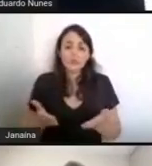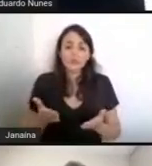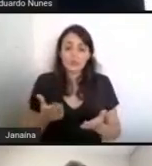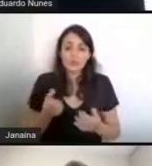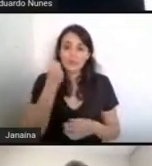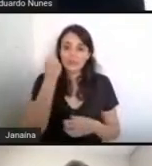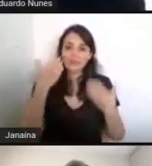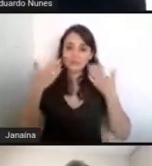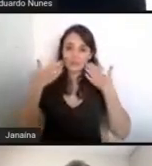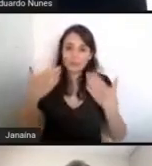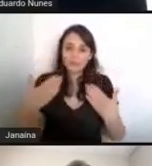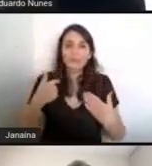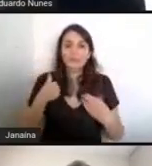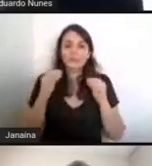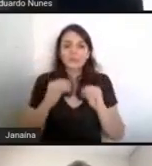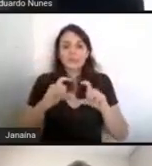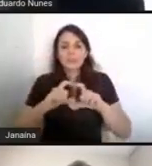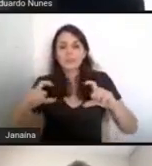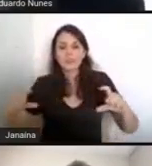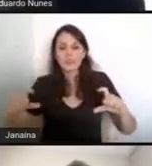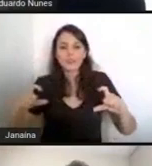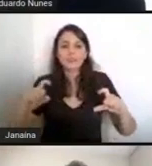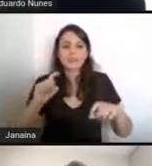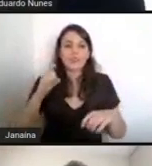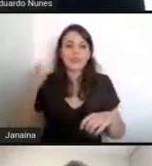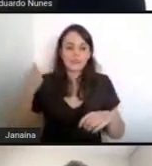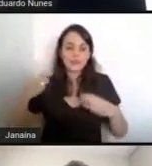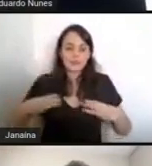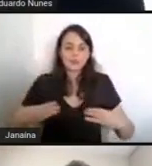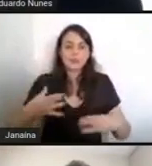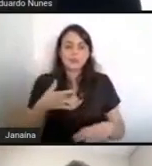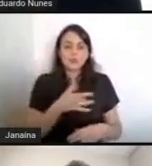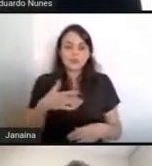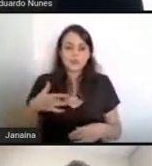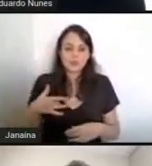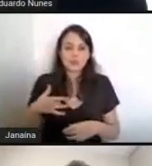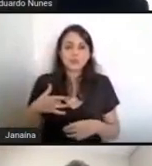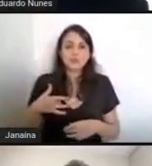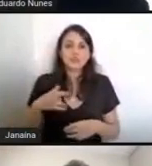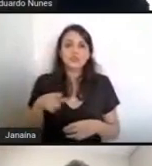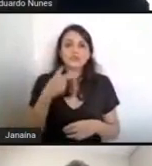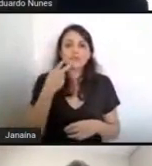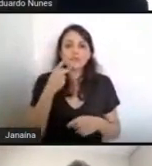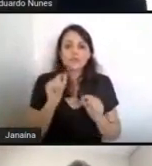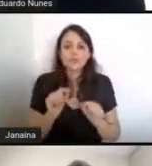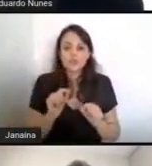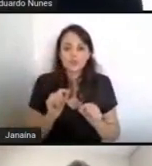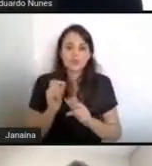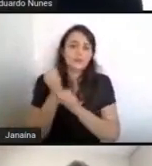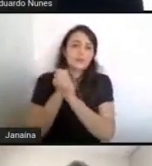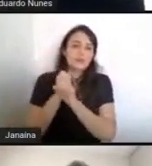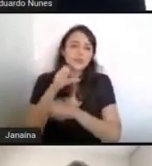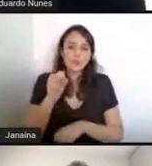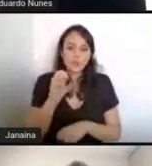Então, eu coloquei aqui uma frase do nosso ex-ministro da Saúde, o Temporão, que ele fala que na década de 80 o